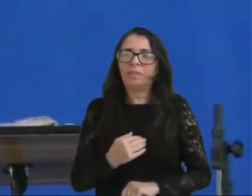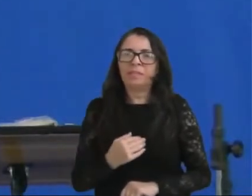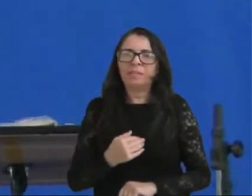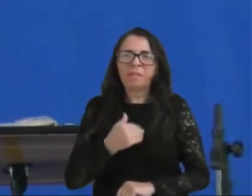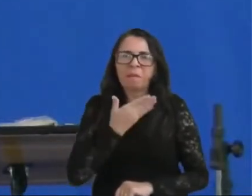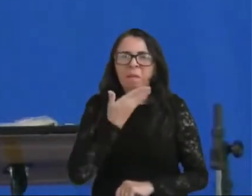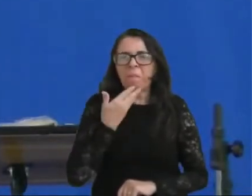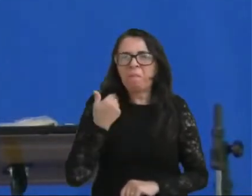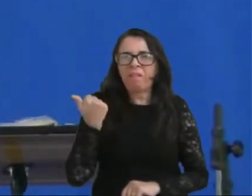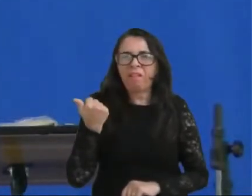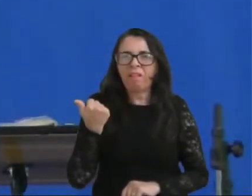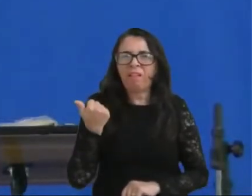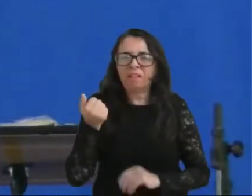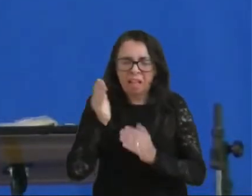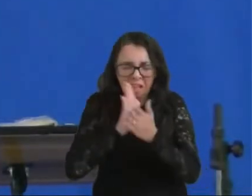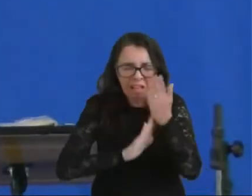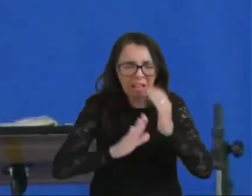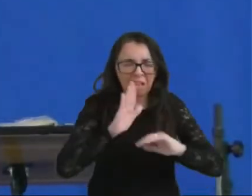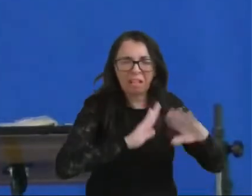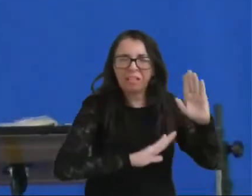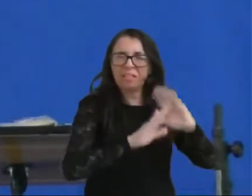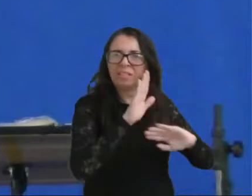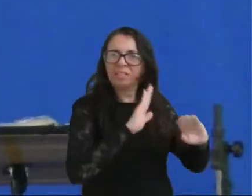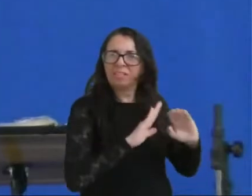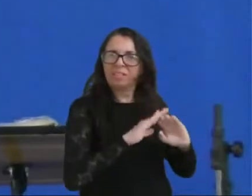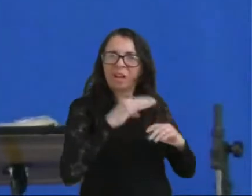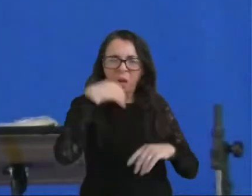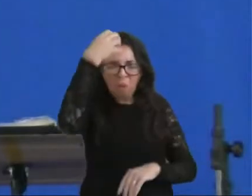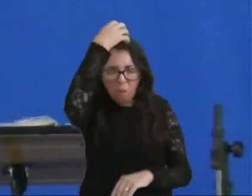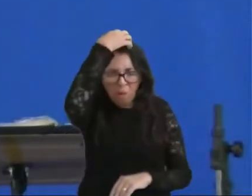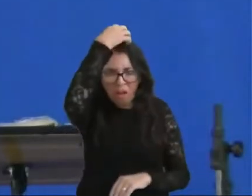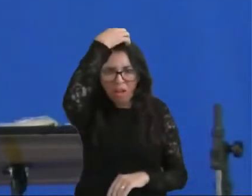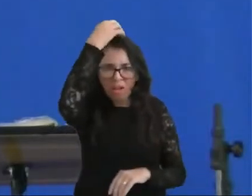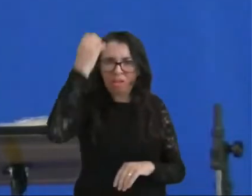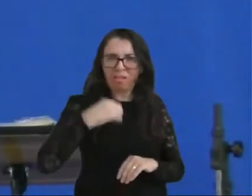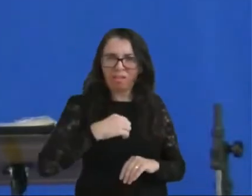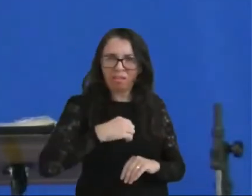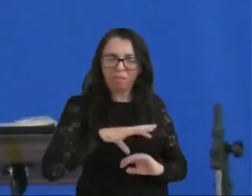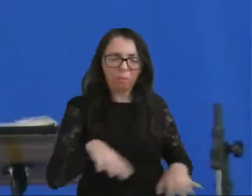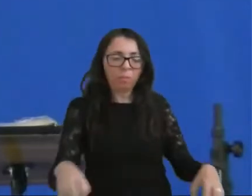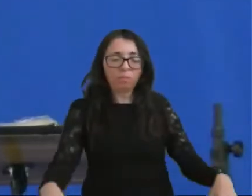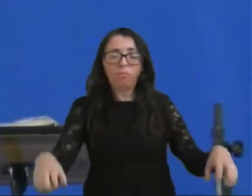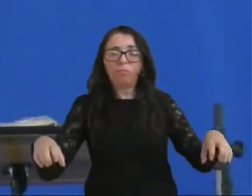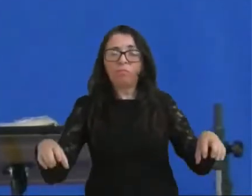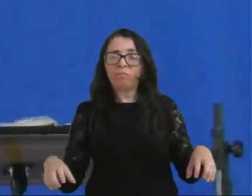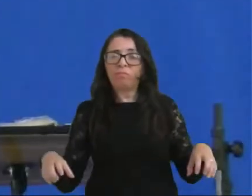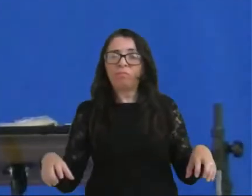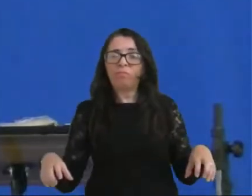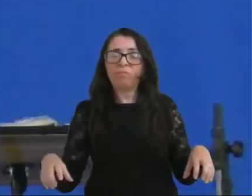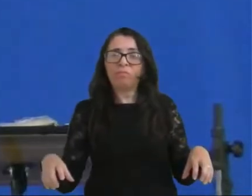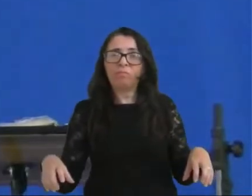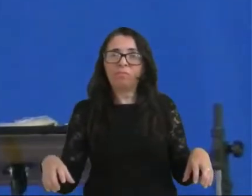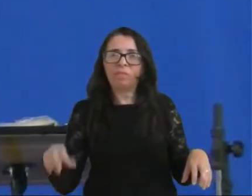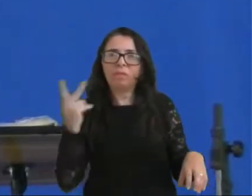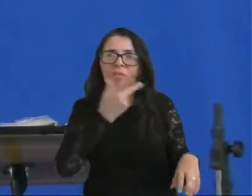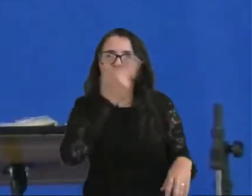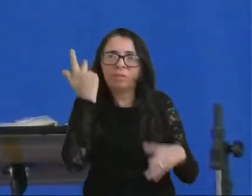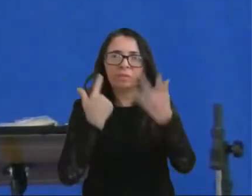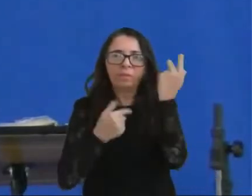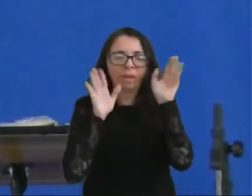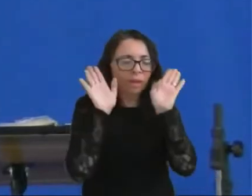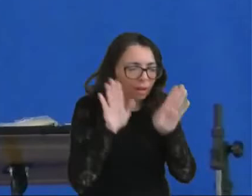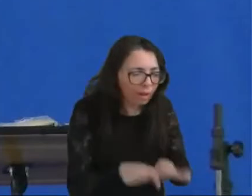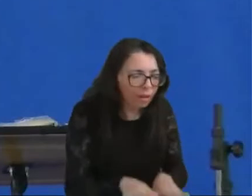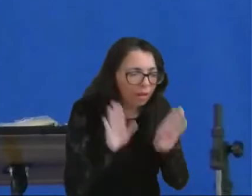entrar. Lobo ferozes vão fazer com que a igreja seja mudada, diferente,